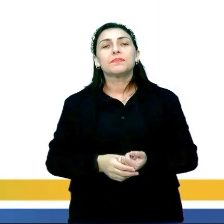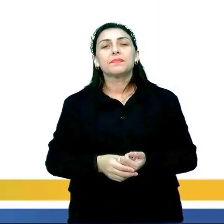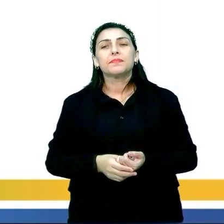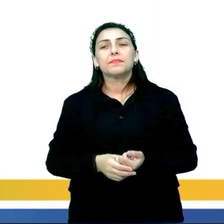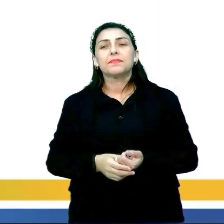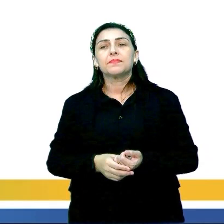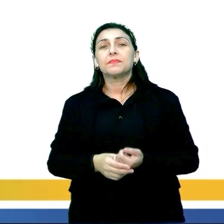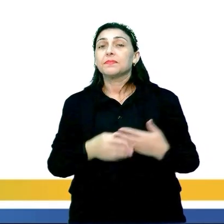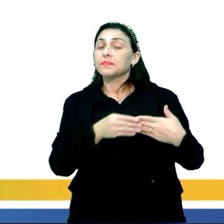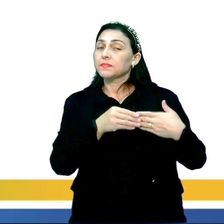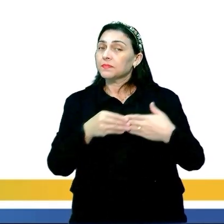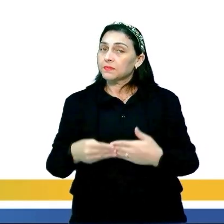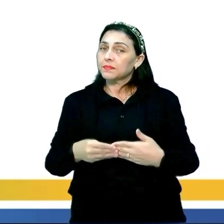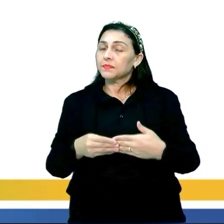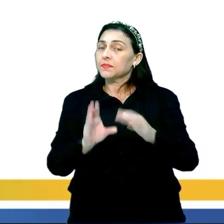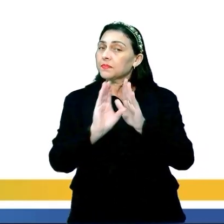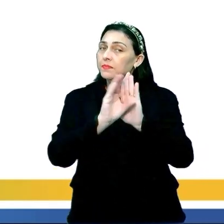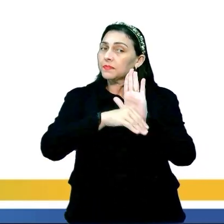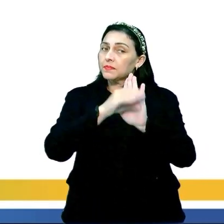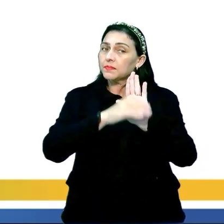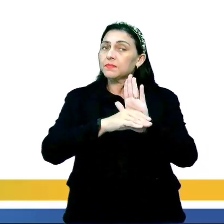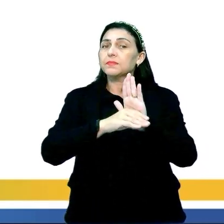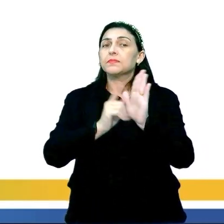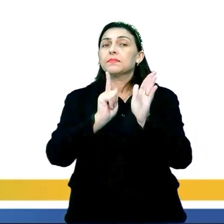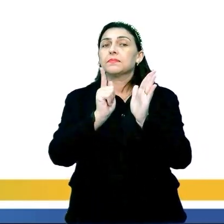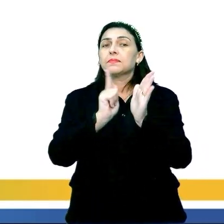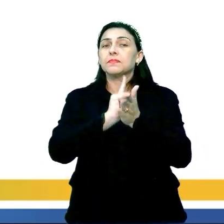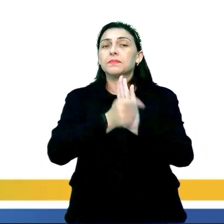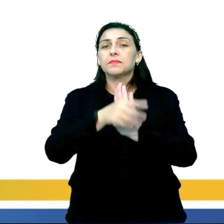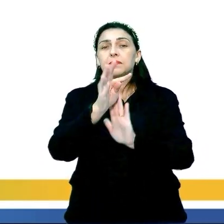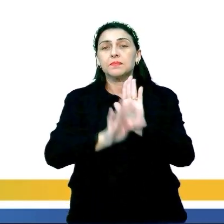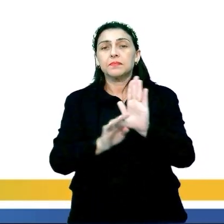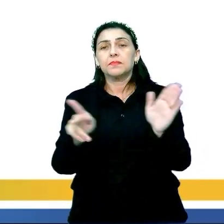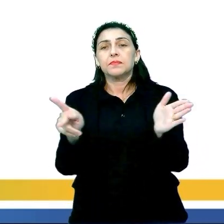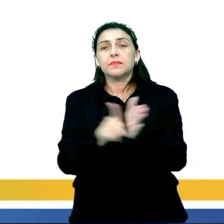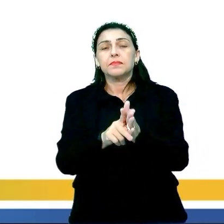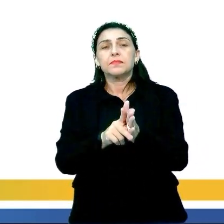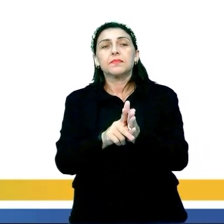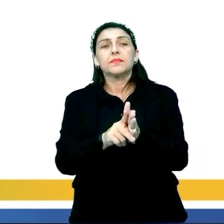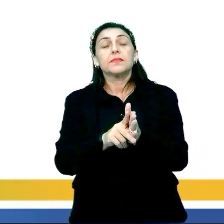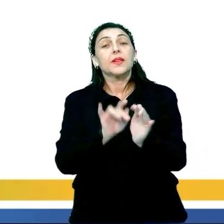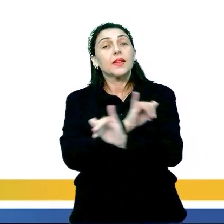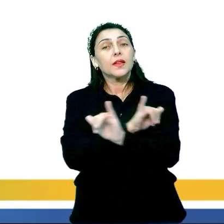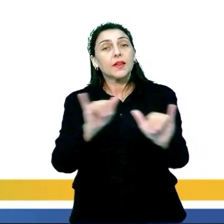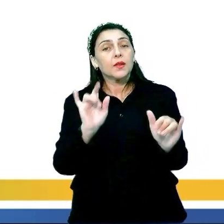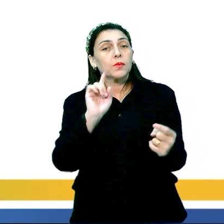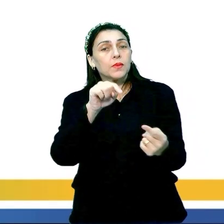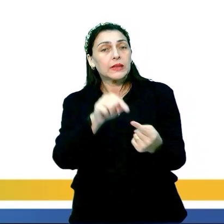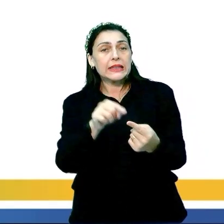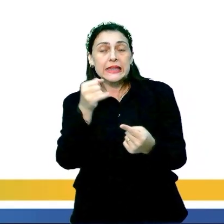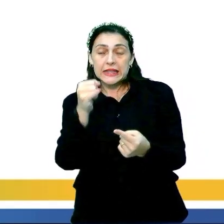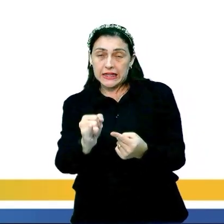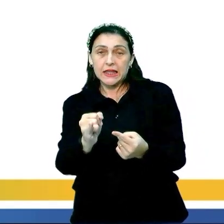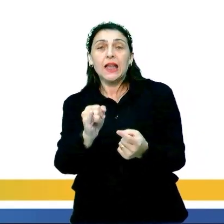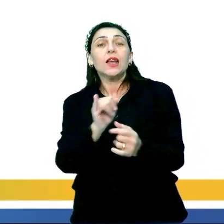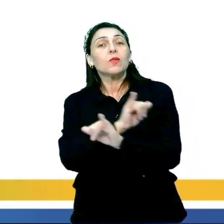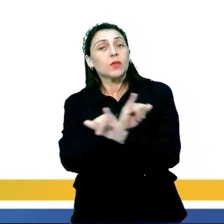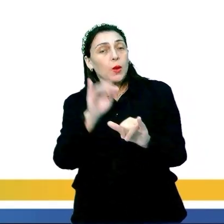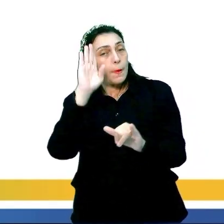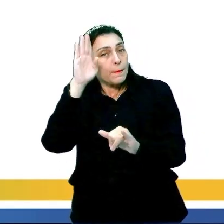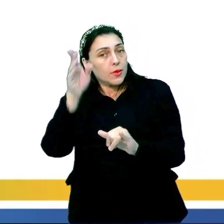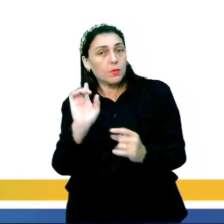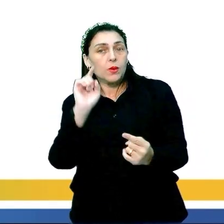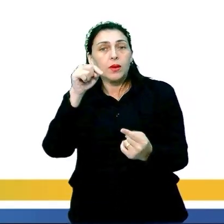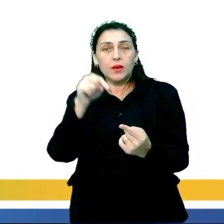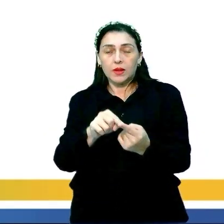Então, vamos lá. Aqui eu trouxe aqui o conceito, é um gênero textual marcado especialmente pela função informativa. Se é a função informativa, o